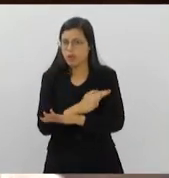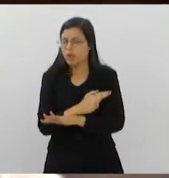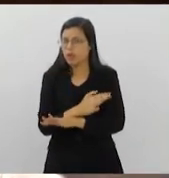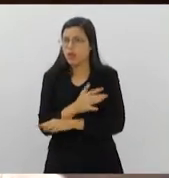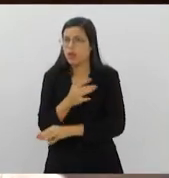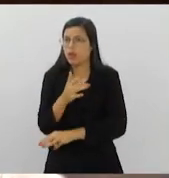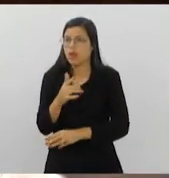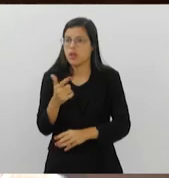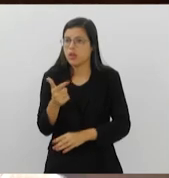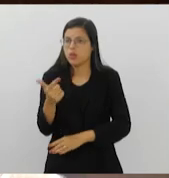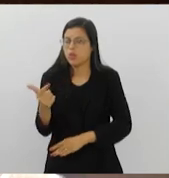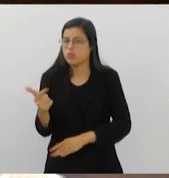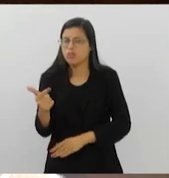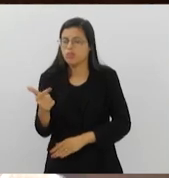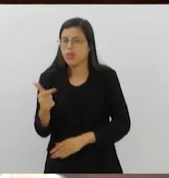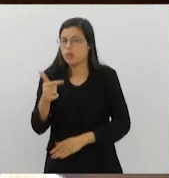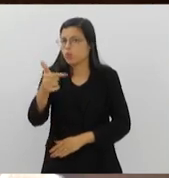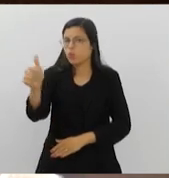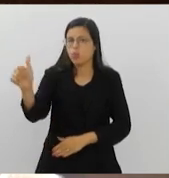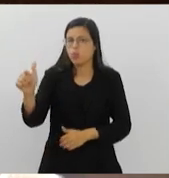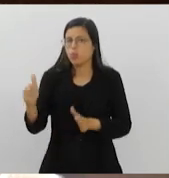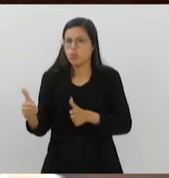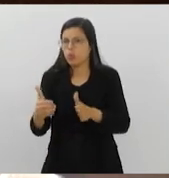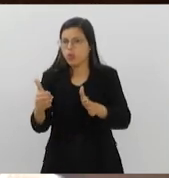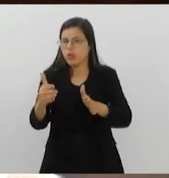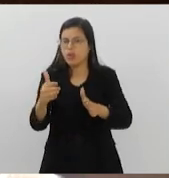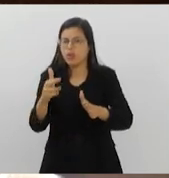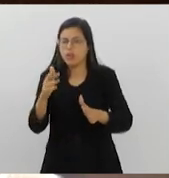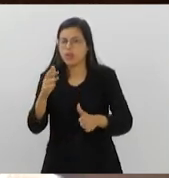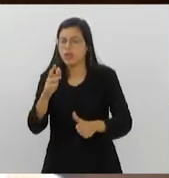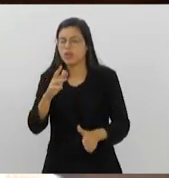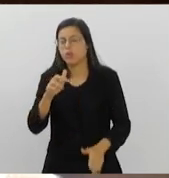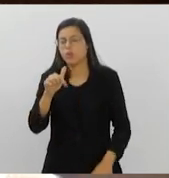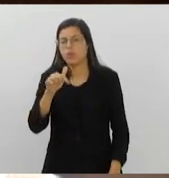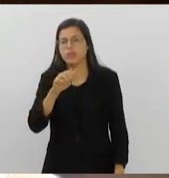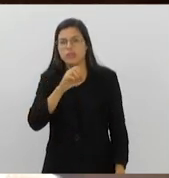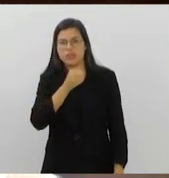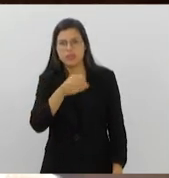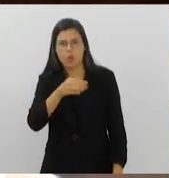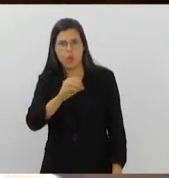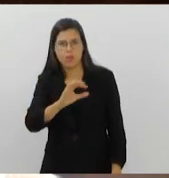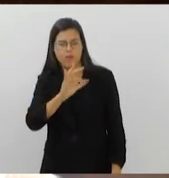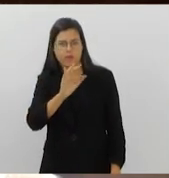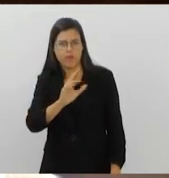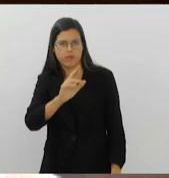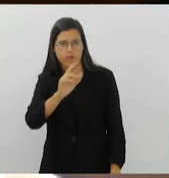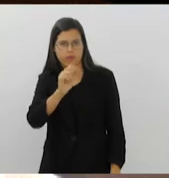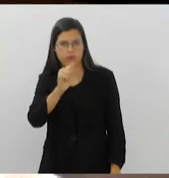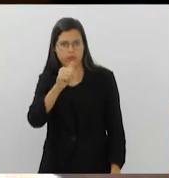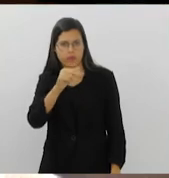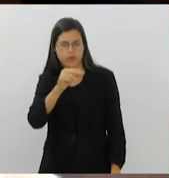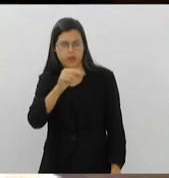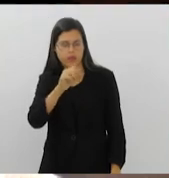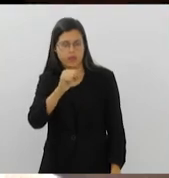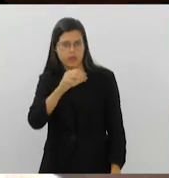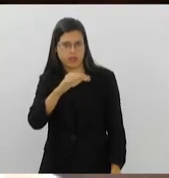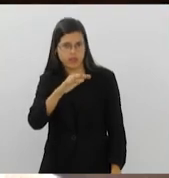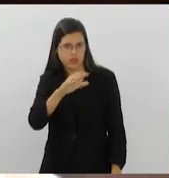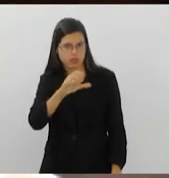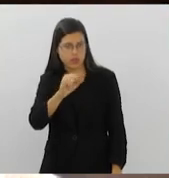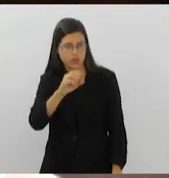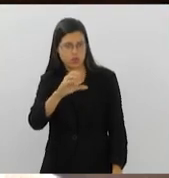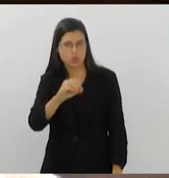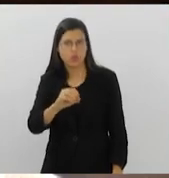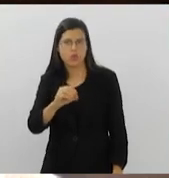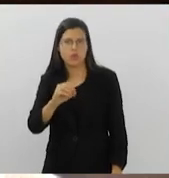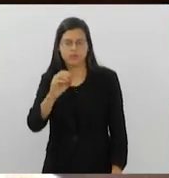cabeceira do outro lado do rio, lá em São Francisco de Itabapuana, licitada por uma canetada,